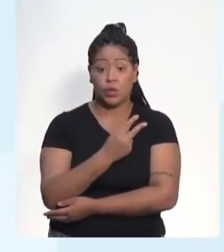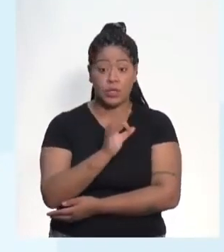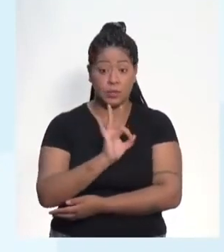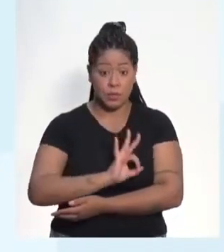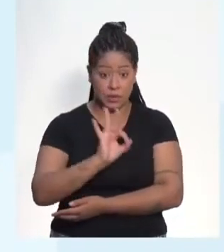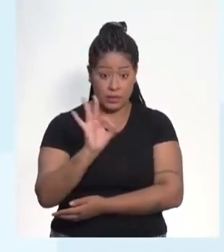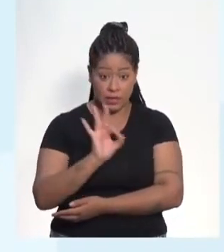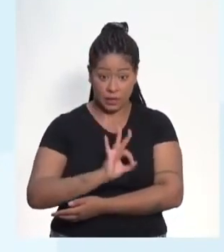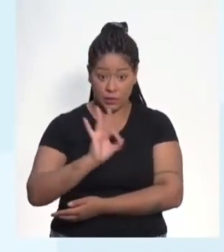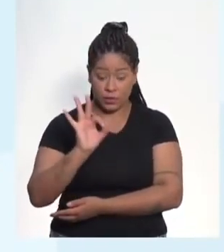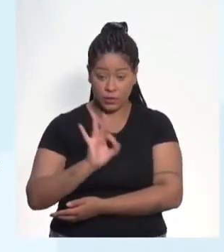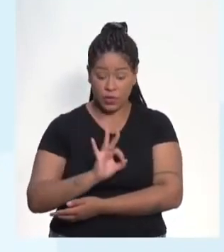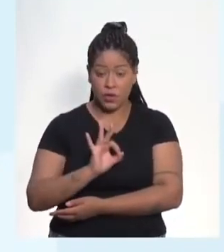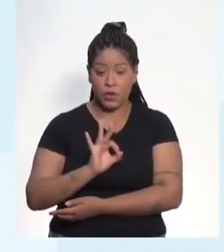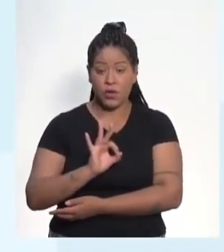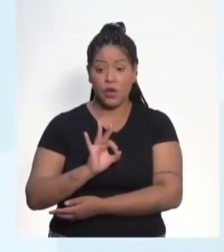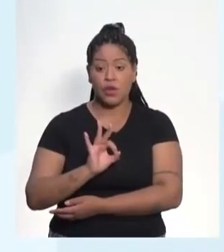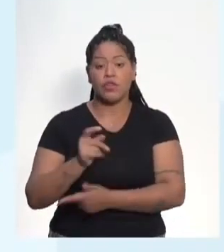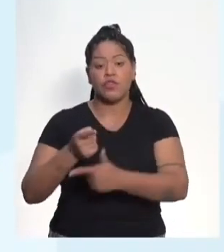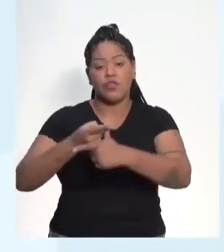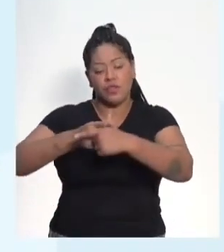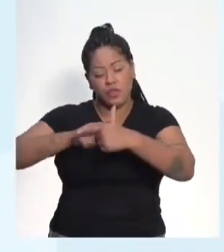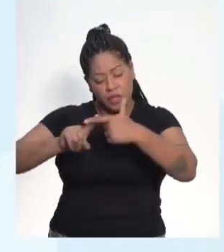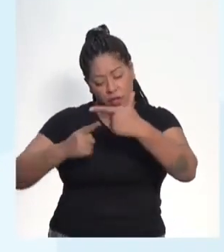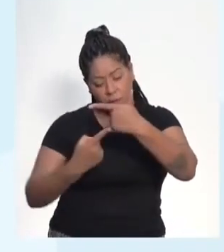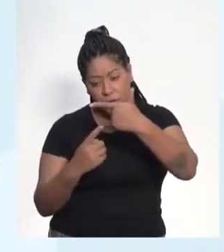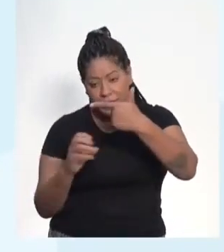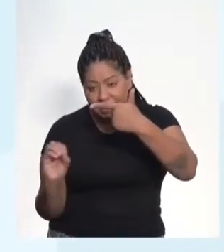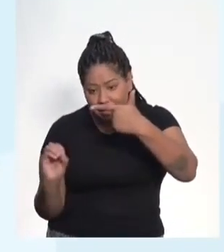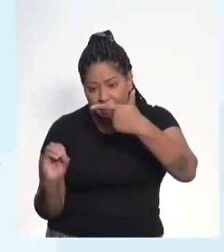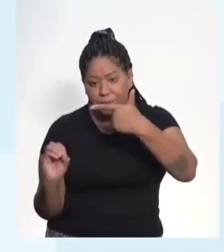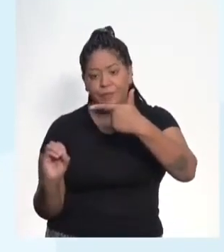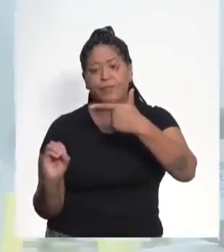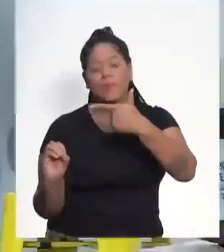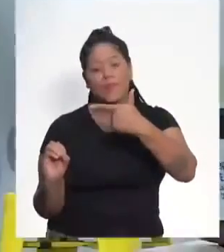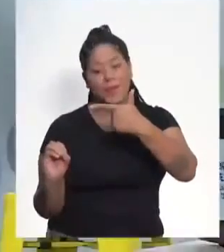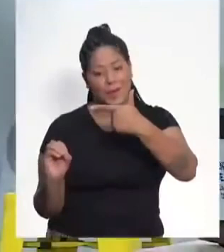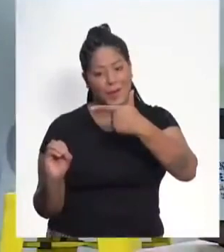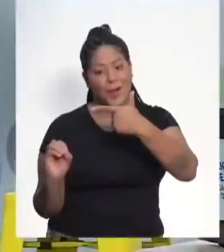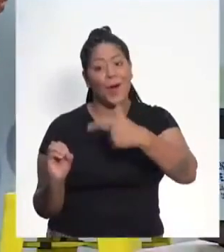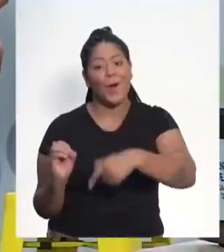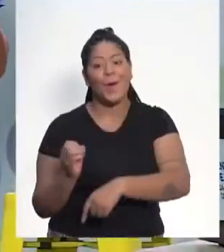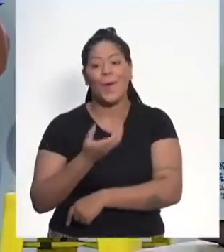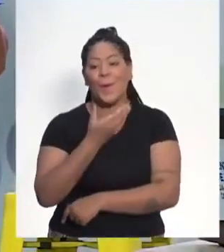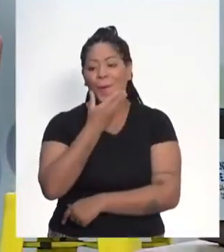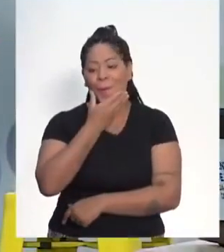2% está dizendo assim, divida por 100. Exato. Aí o Papai Noel falando na sua orelha,